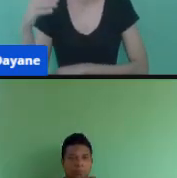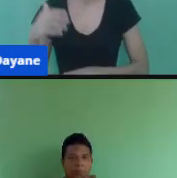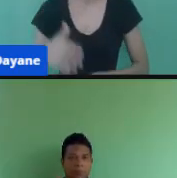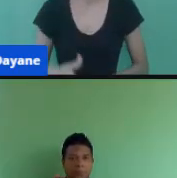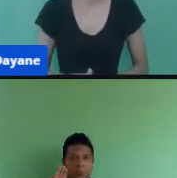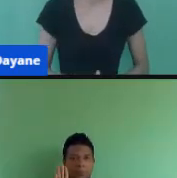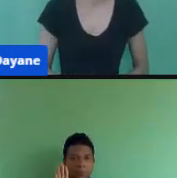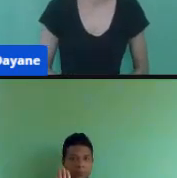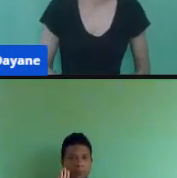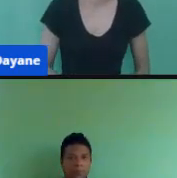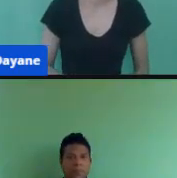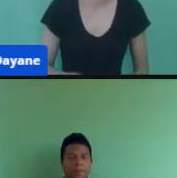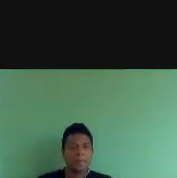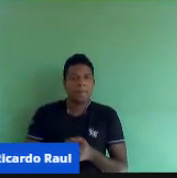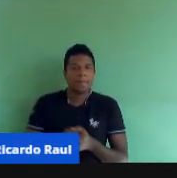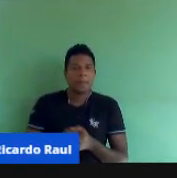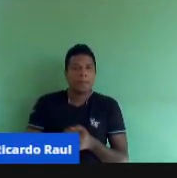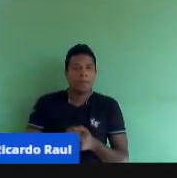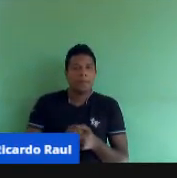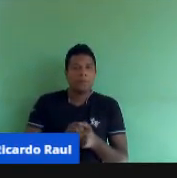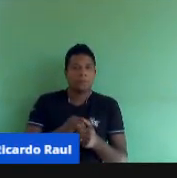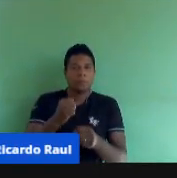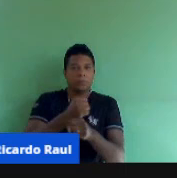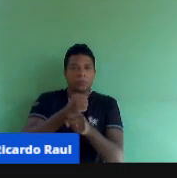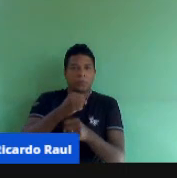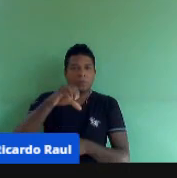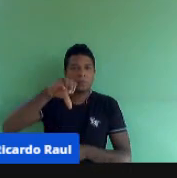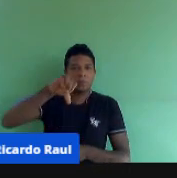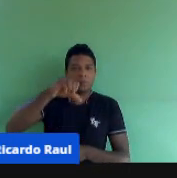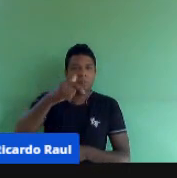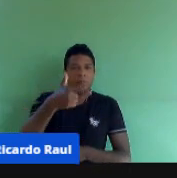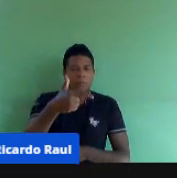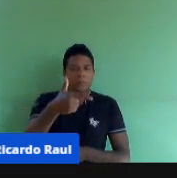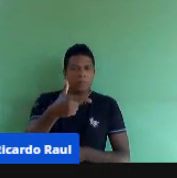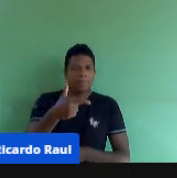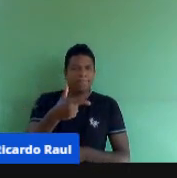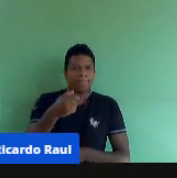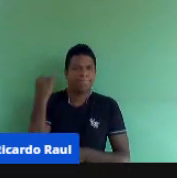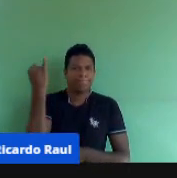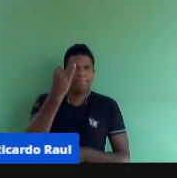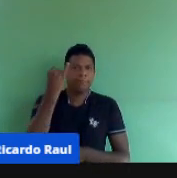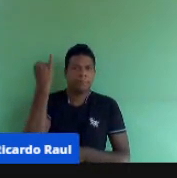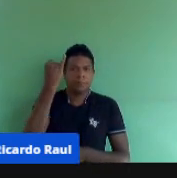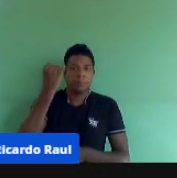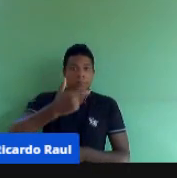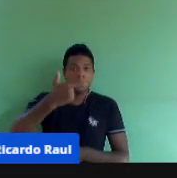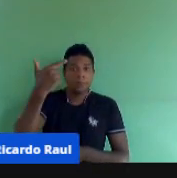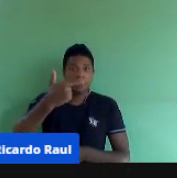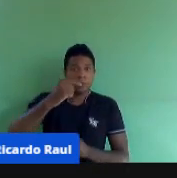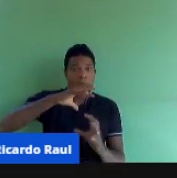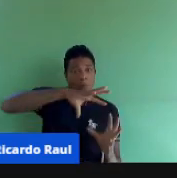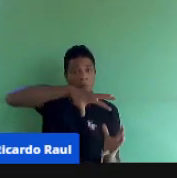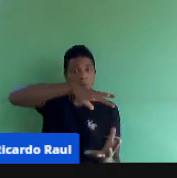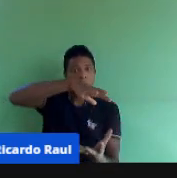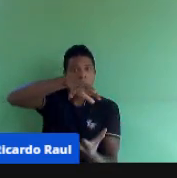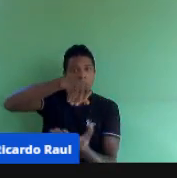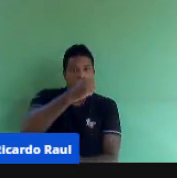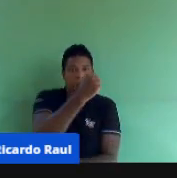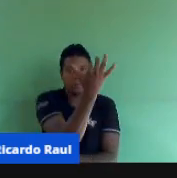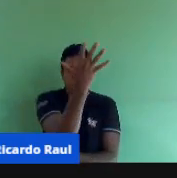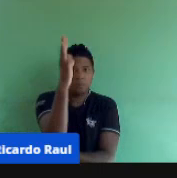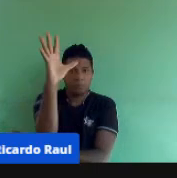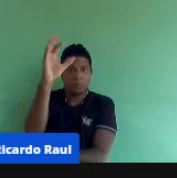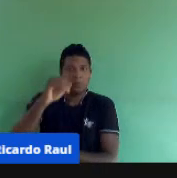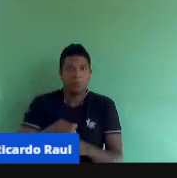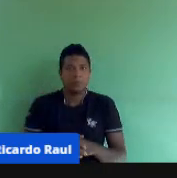sustentável. E aí veio em 92 uma outra conferência muito importante, né, que é a segunda conferência mundial sobre o meio ambiente, o ECO